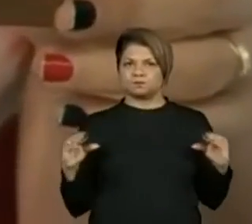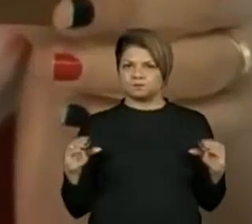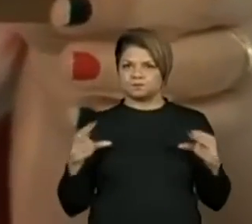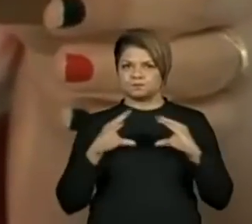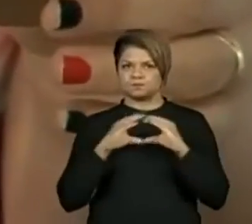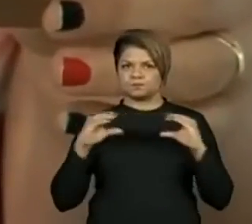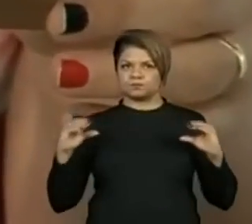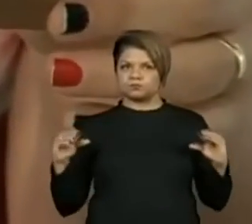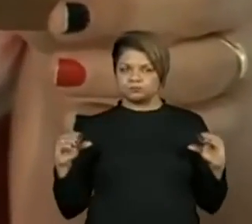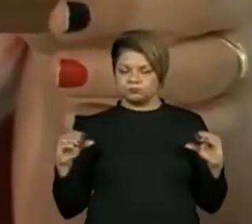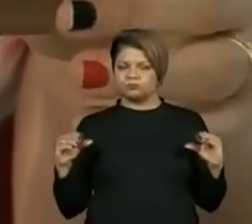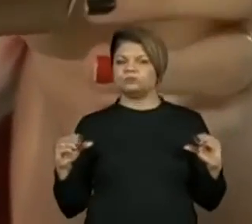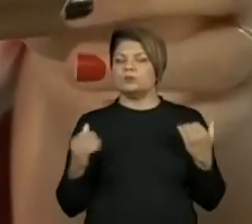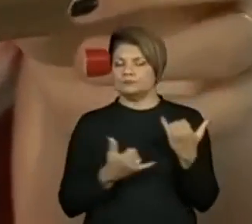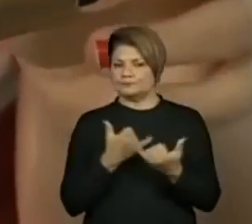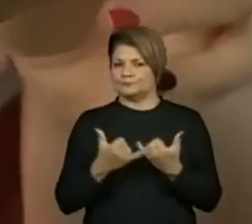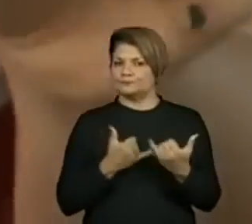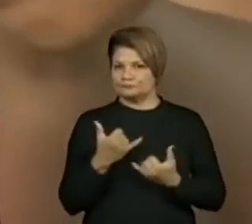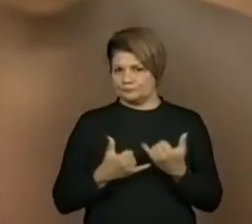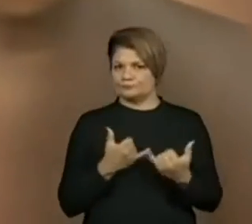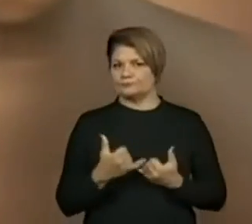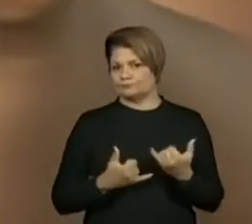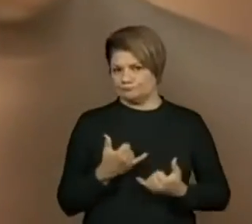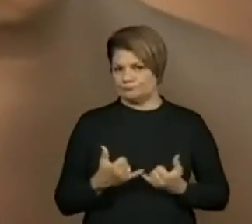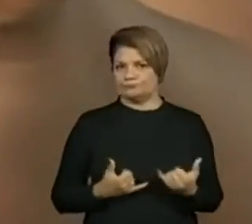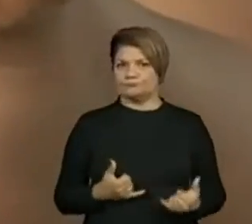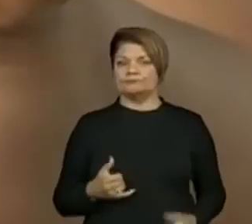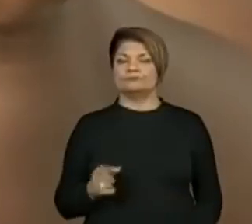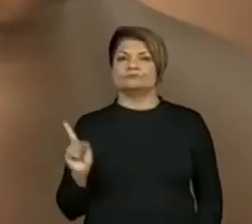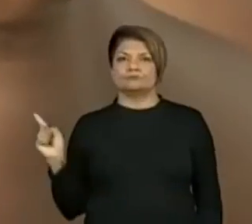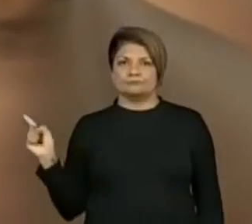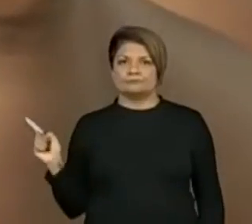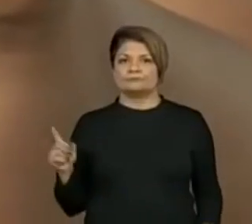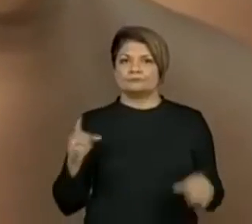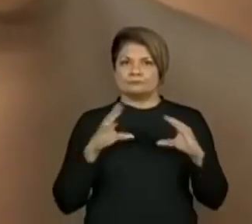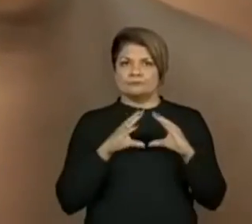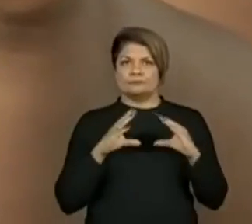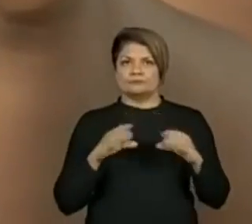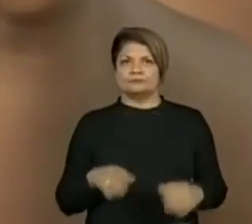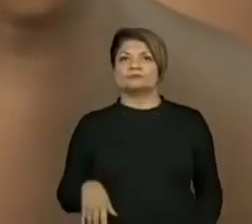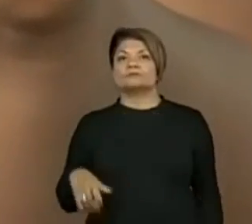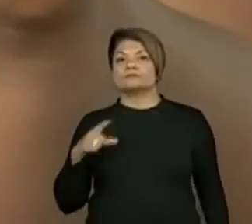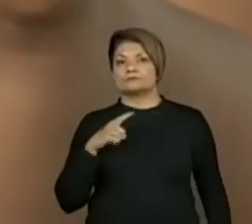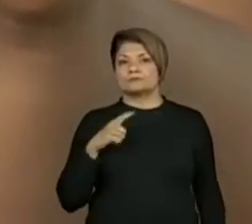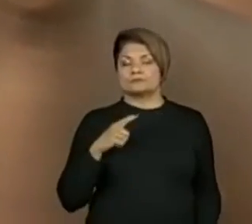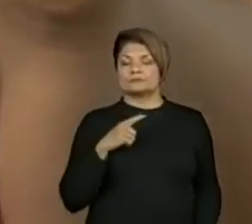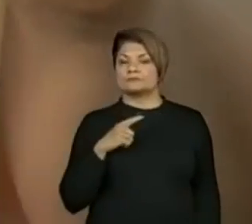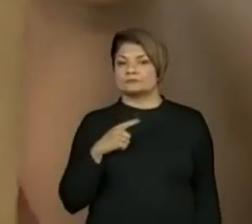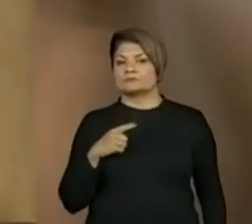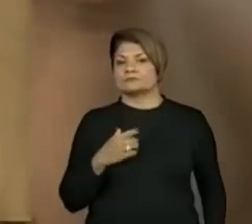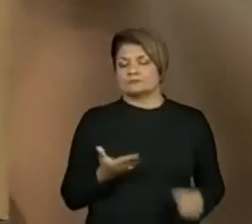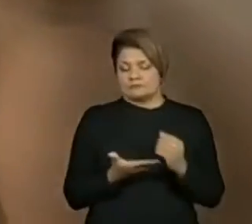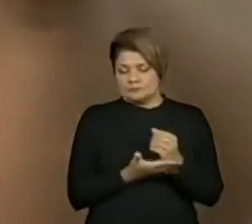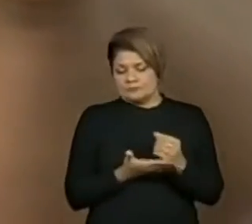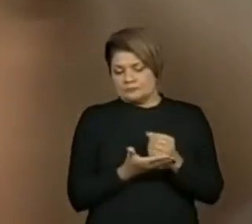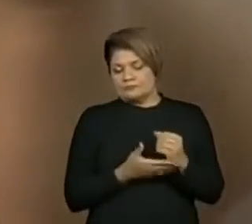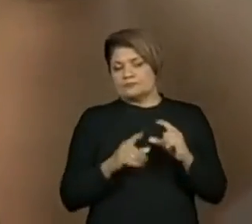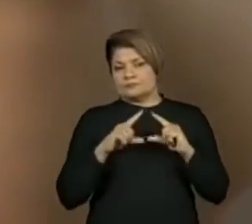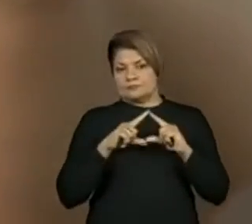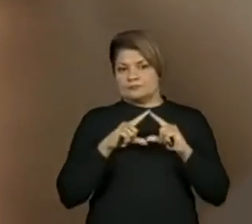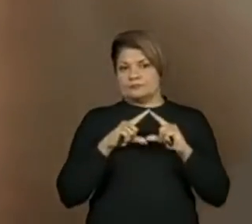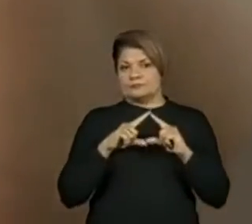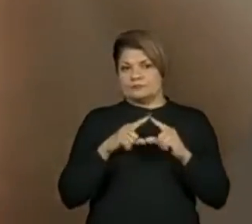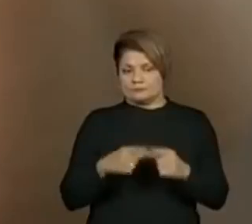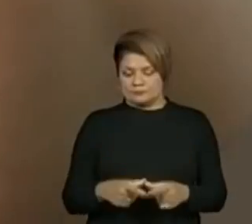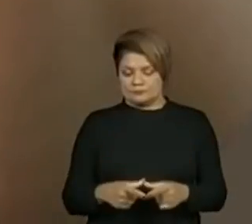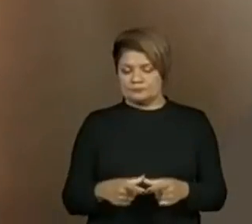no jogo de blocos do Emerson. Tem esse formato. Um prisma, né? Um prisma de base triangular. Eu não me